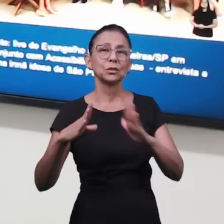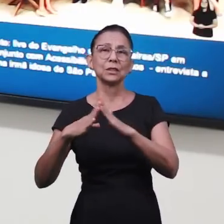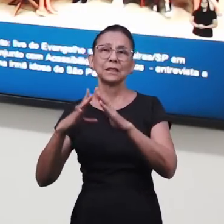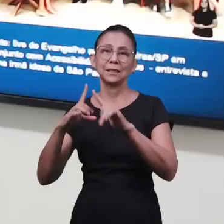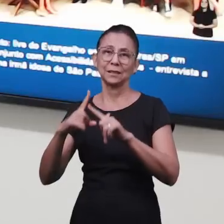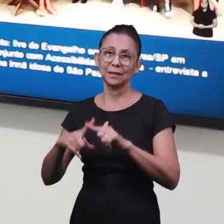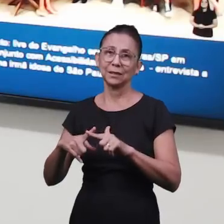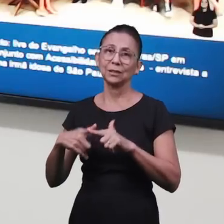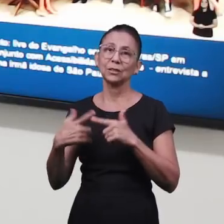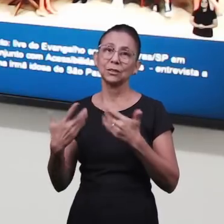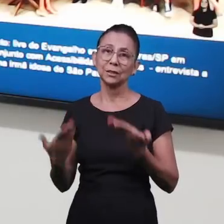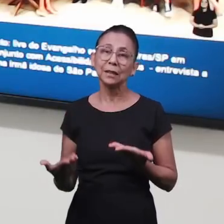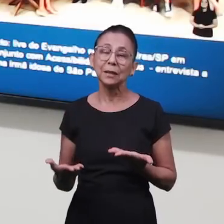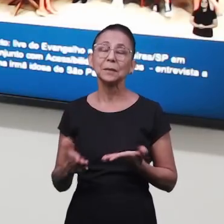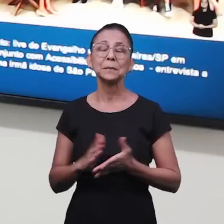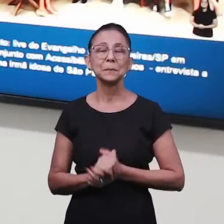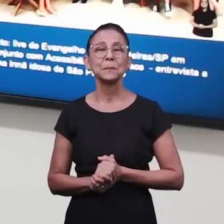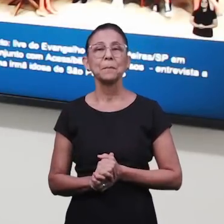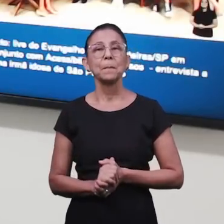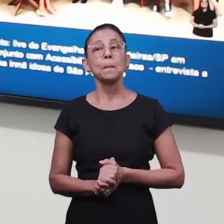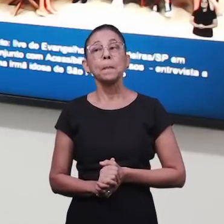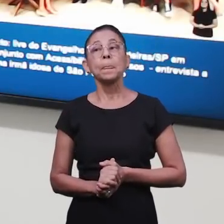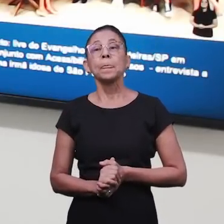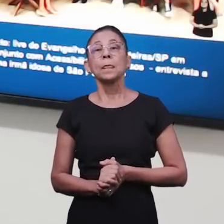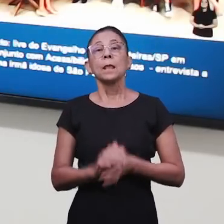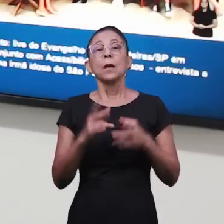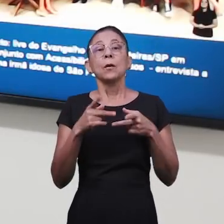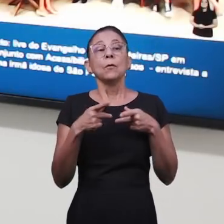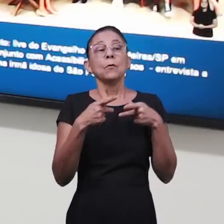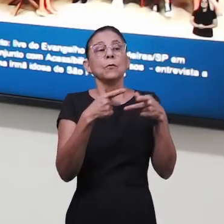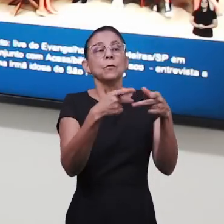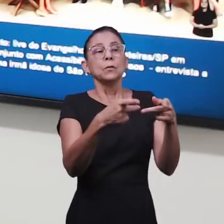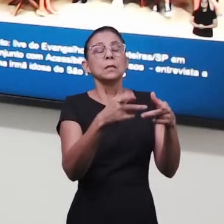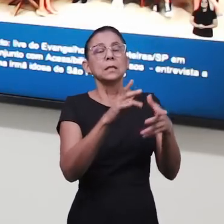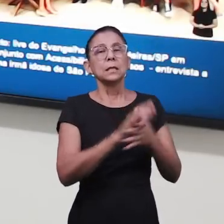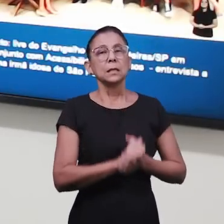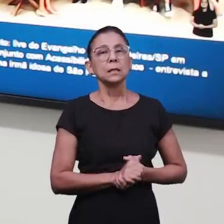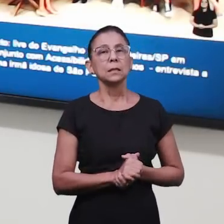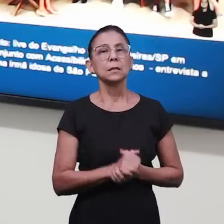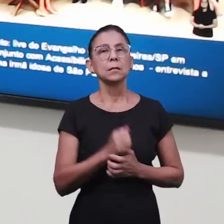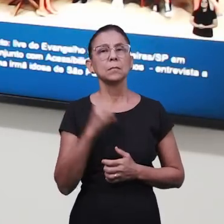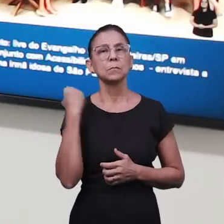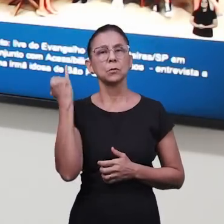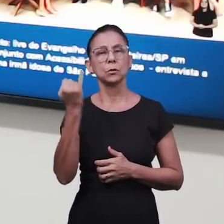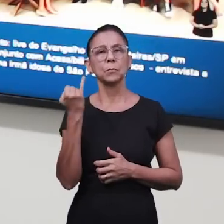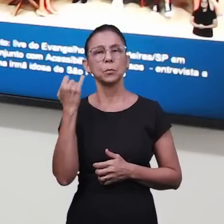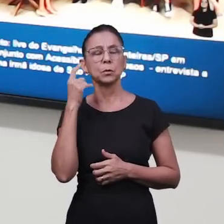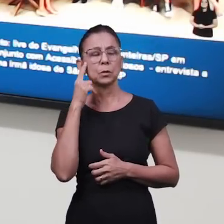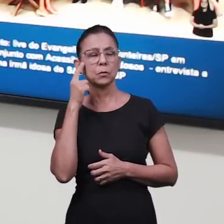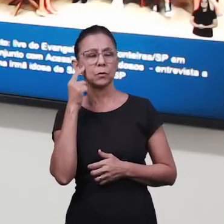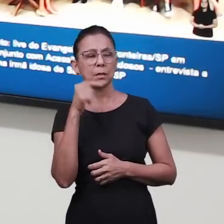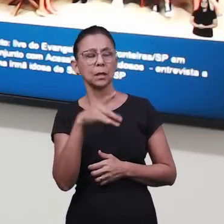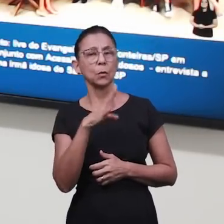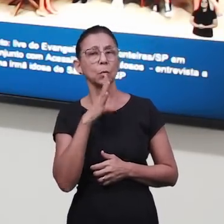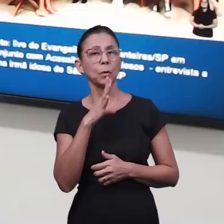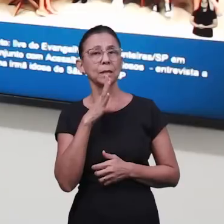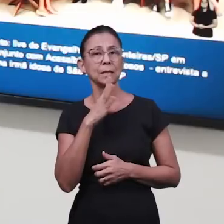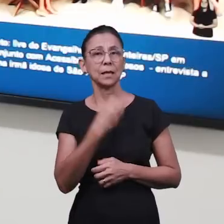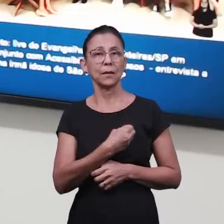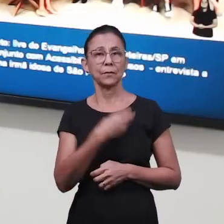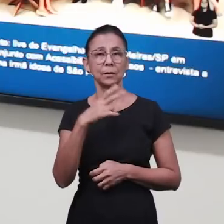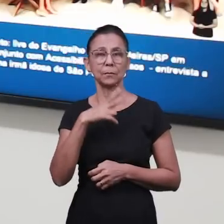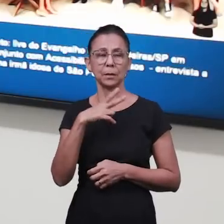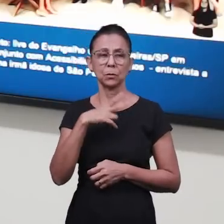nas visitas, né, cabe a nós muita atenção na história desse idoso, desse ancião, na obra do